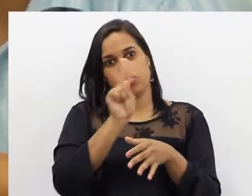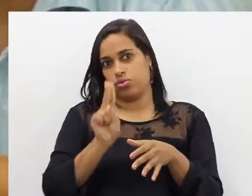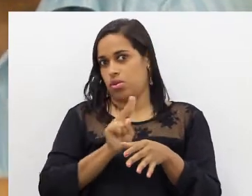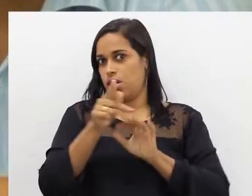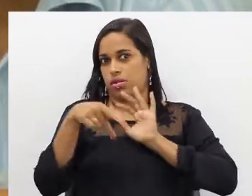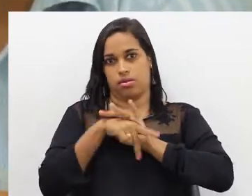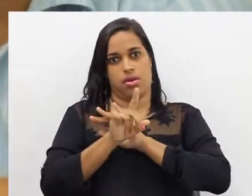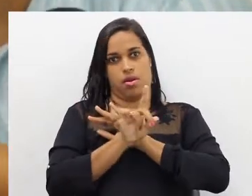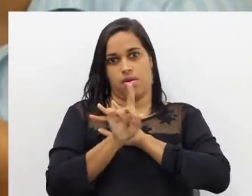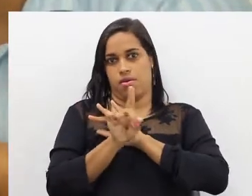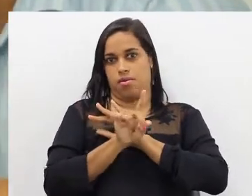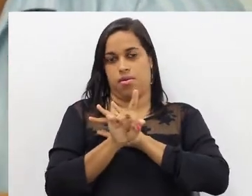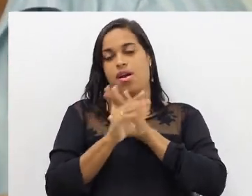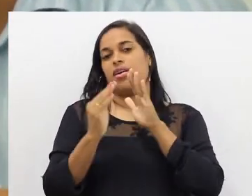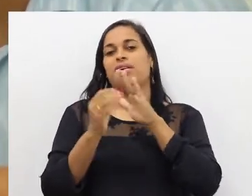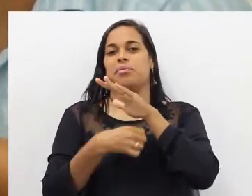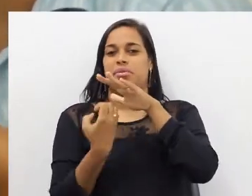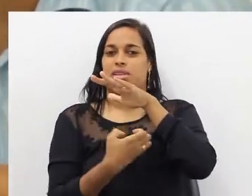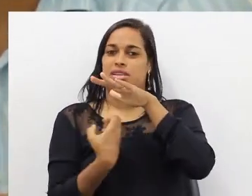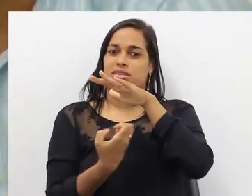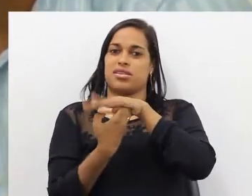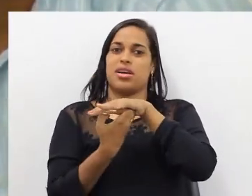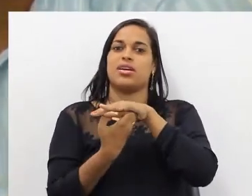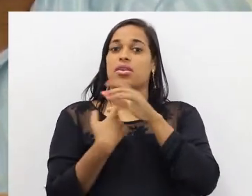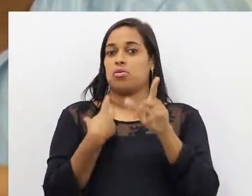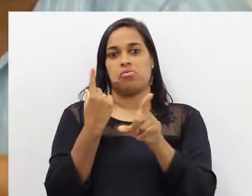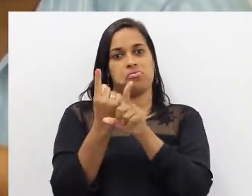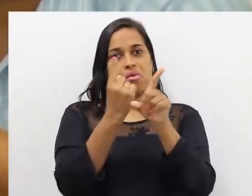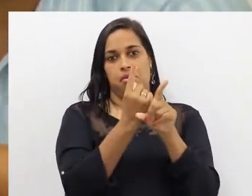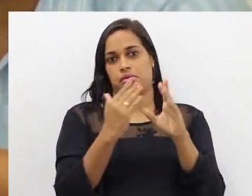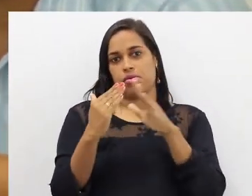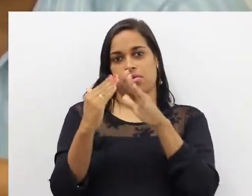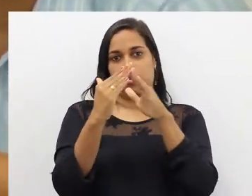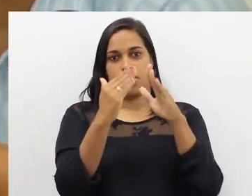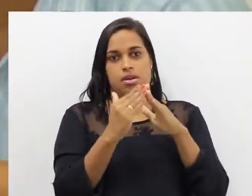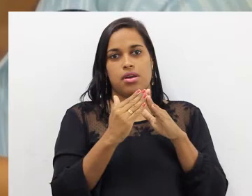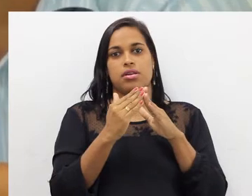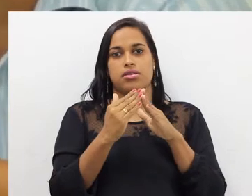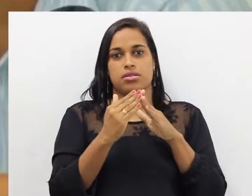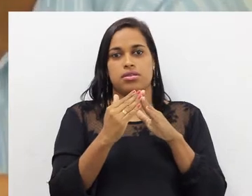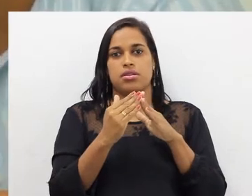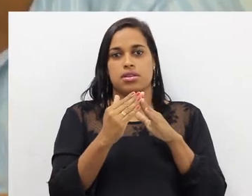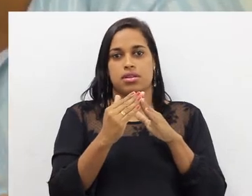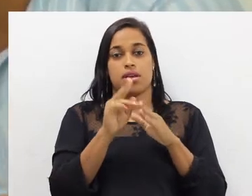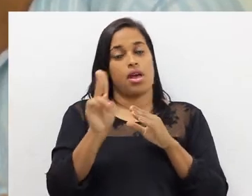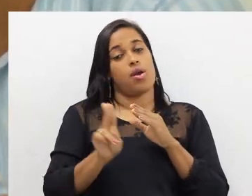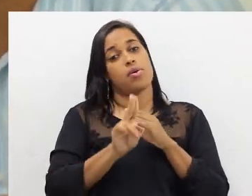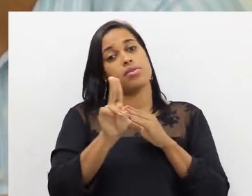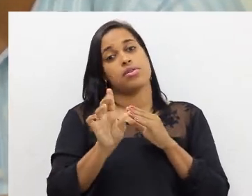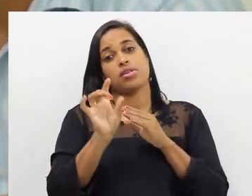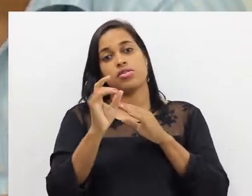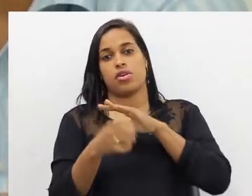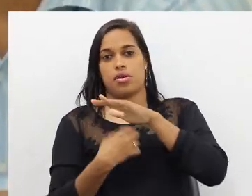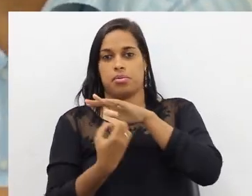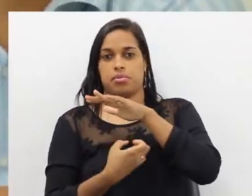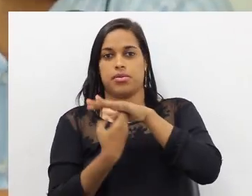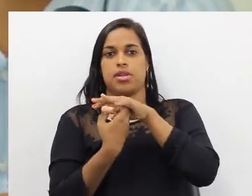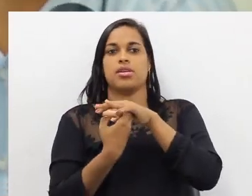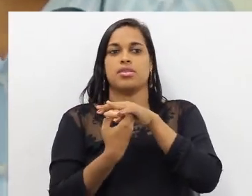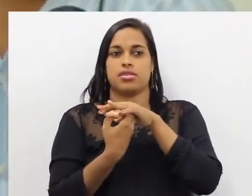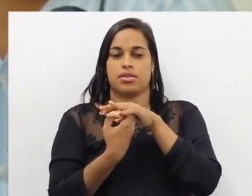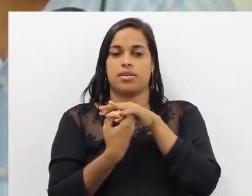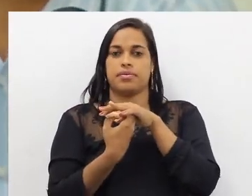rede local. Você não vai encontrar no polo, não vai encontrar na lan house, não vai encontrar em casa. É uma rede que é utilizada em grandes corporações. A